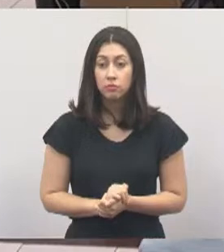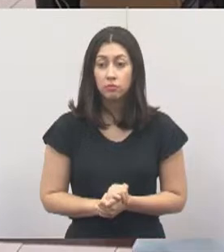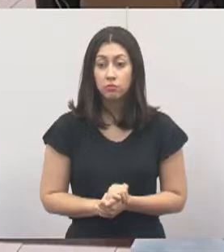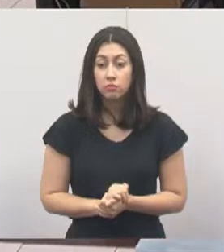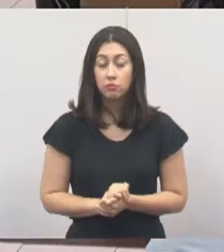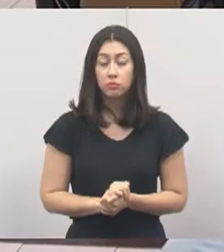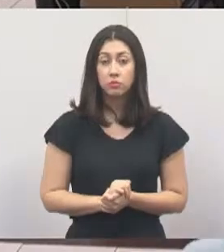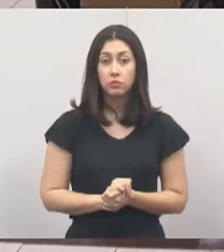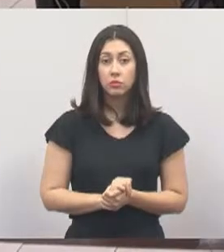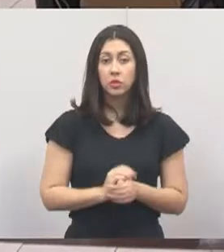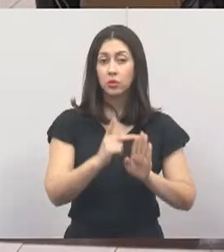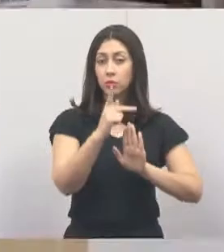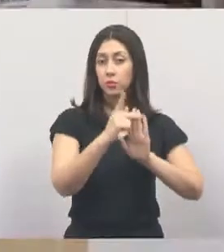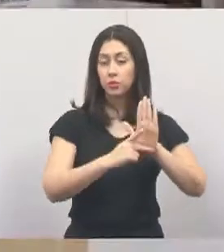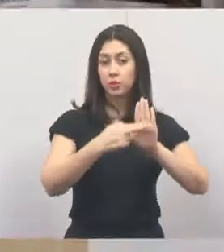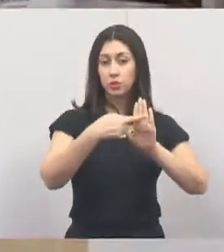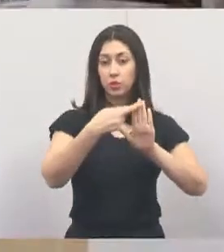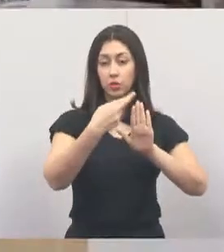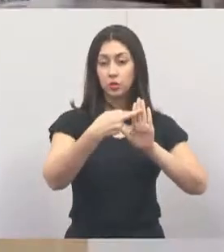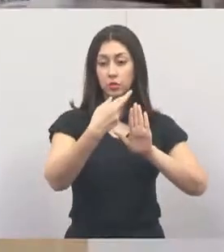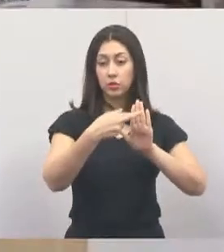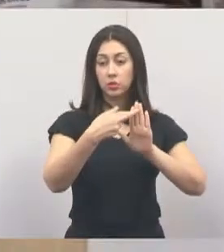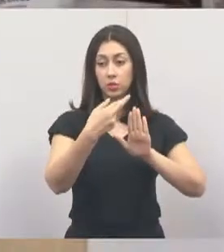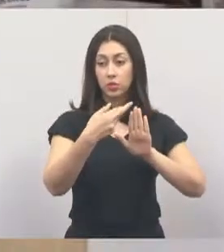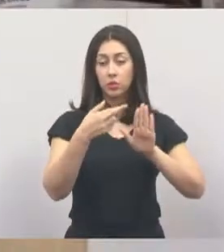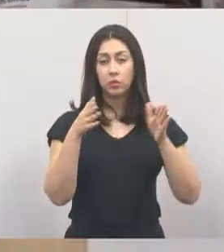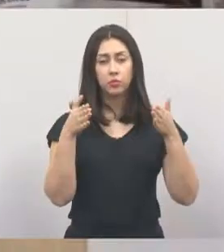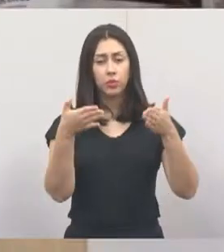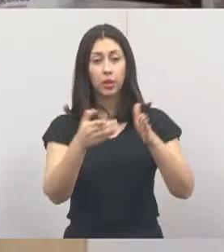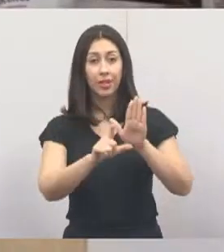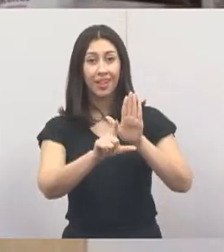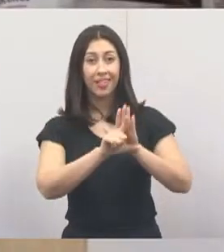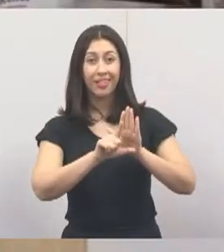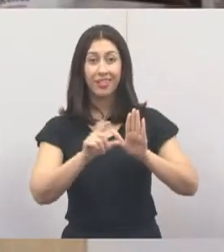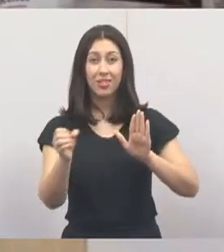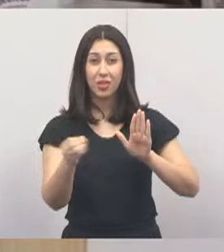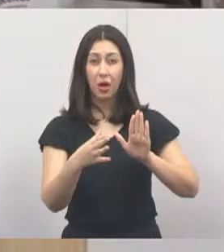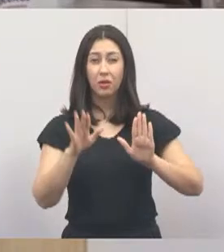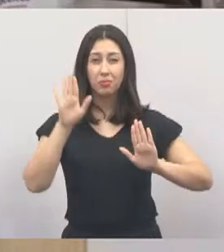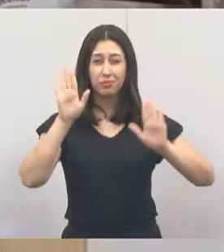É um projeto de resolução que visa atender à nova lei de licitação,